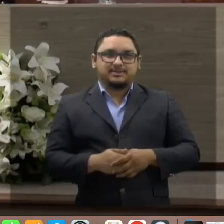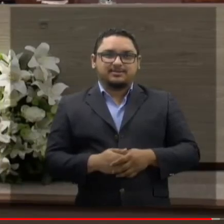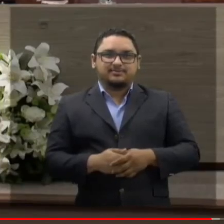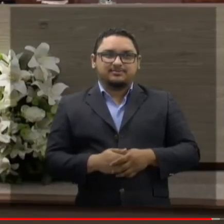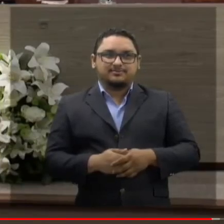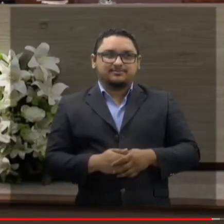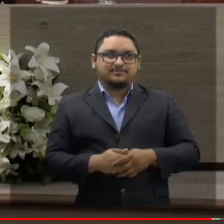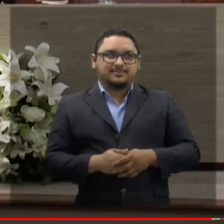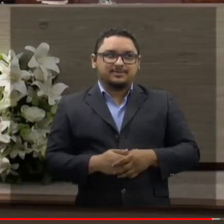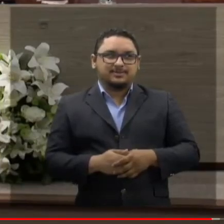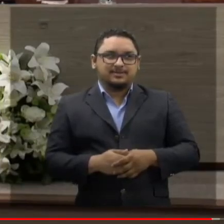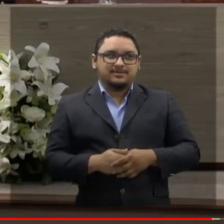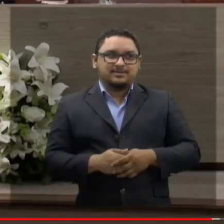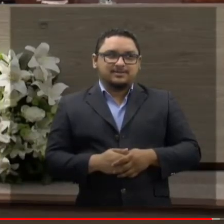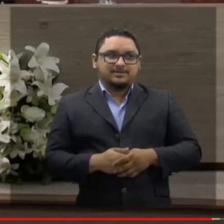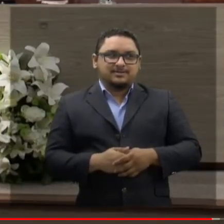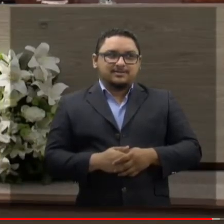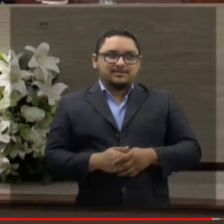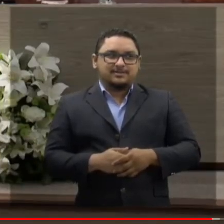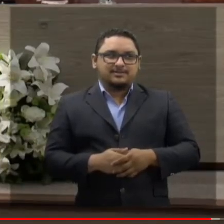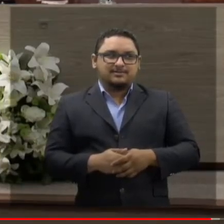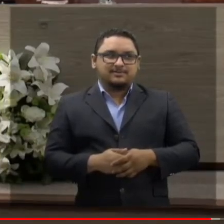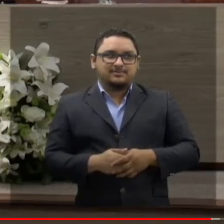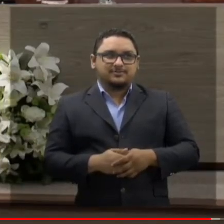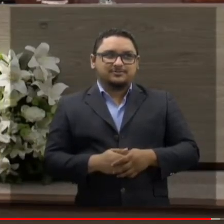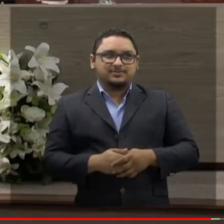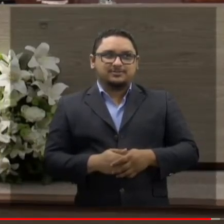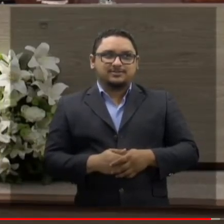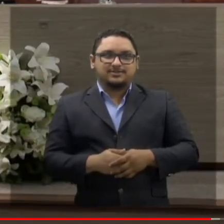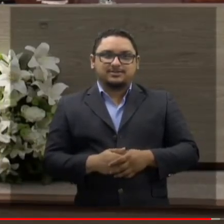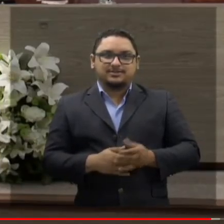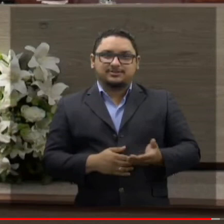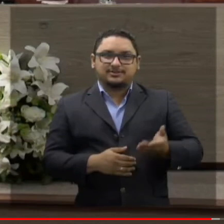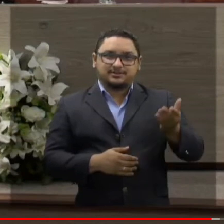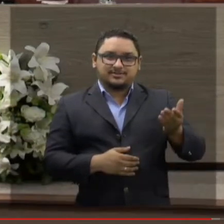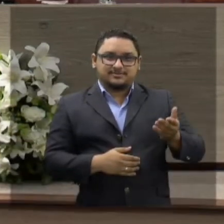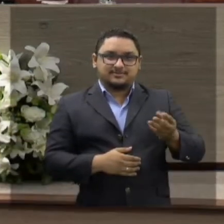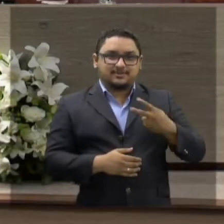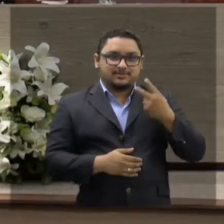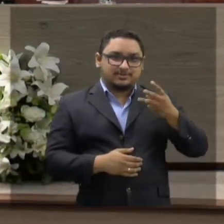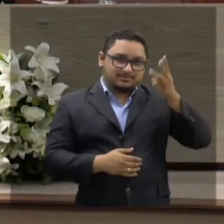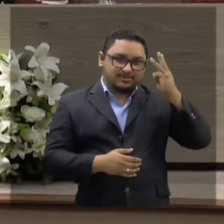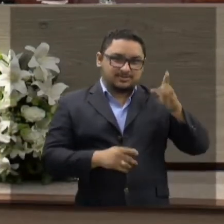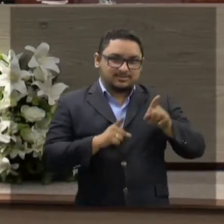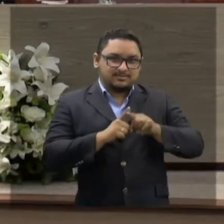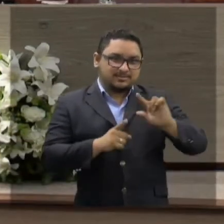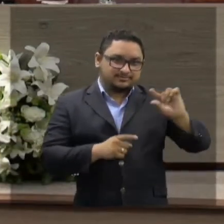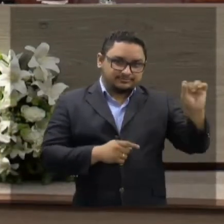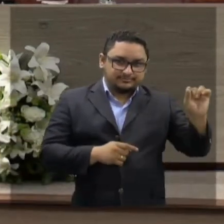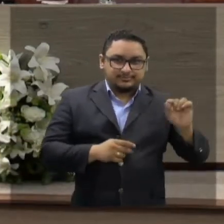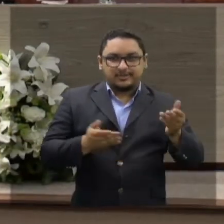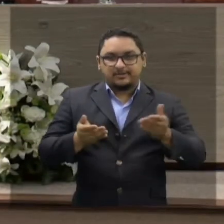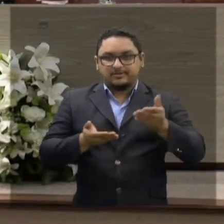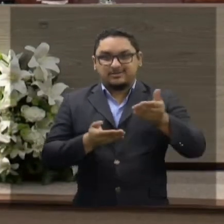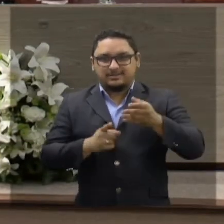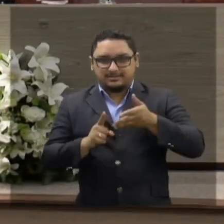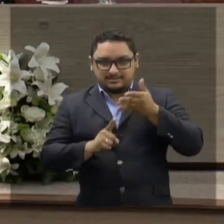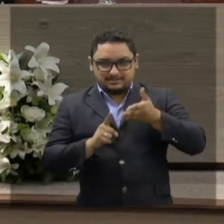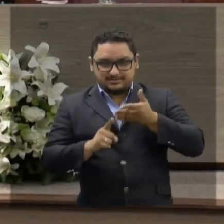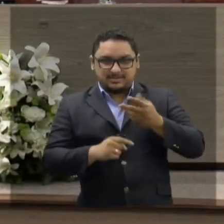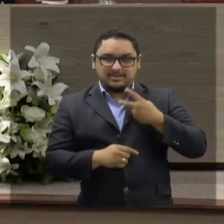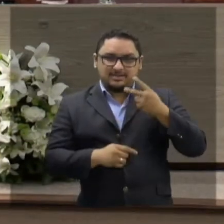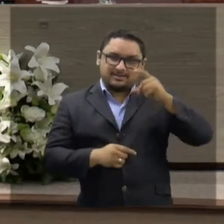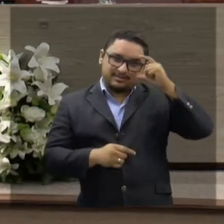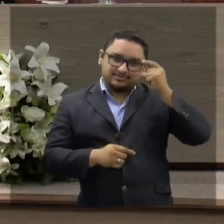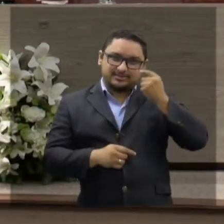ainda com a ausência da vereadora professora Jaqueline e do vereador Marcel Alexandre convido agora a fazer uso da palavra o vereador